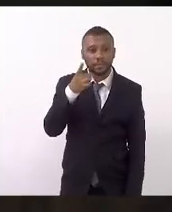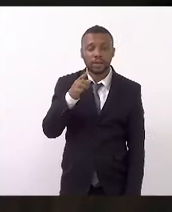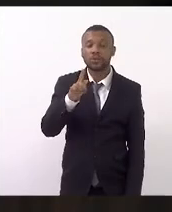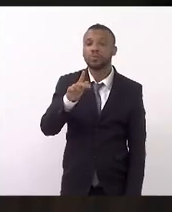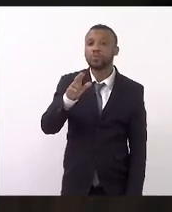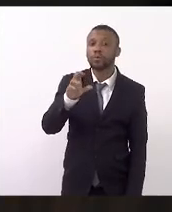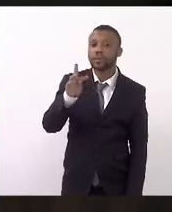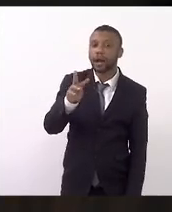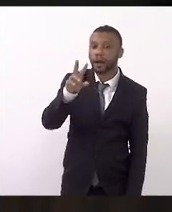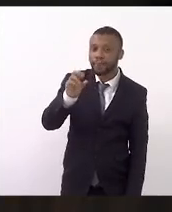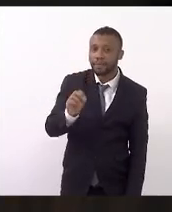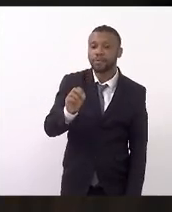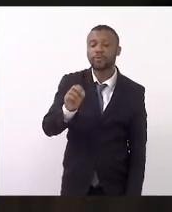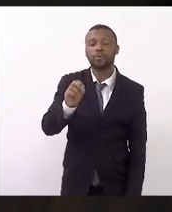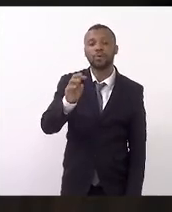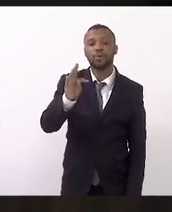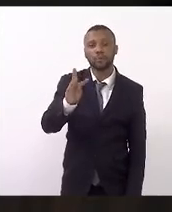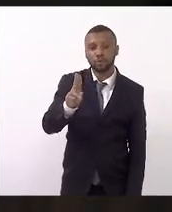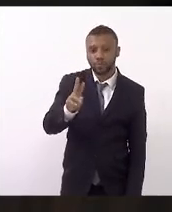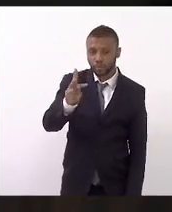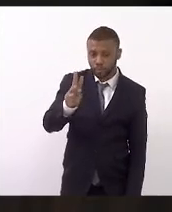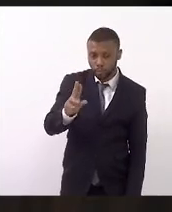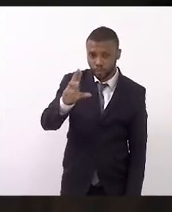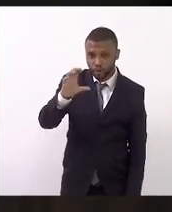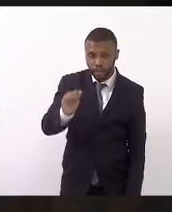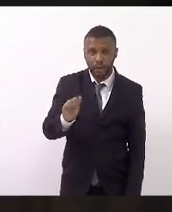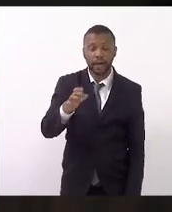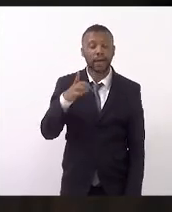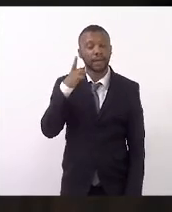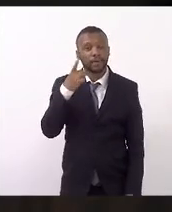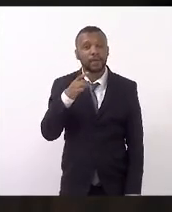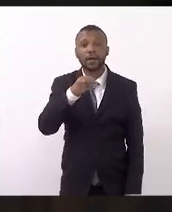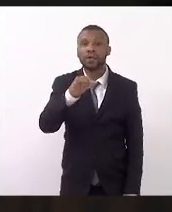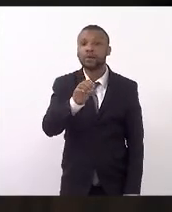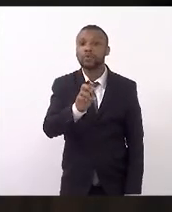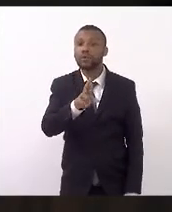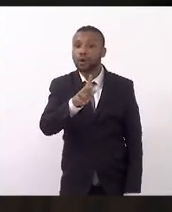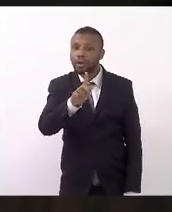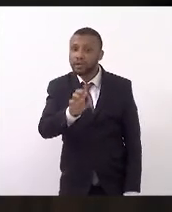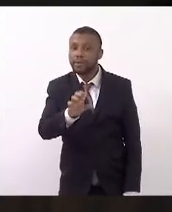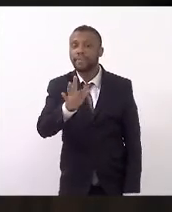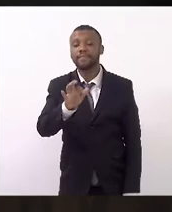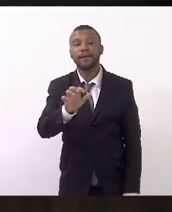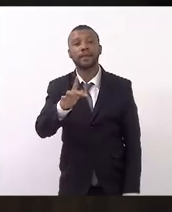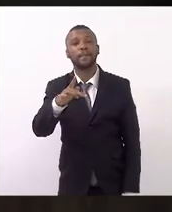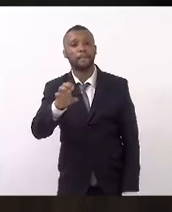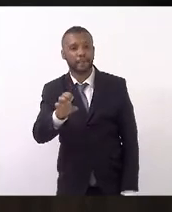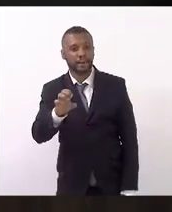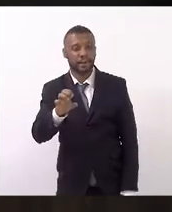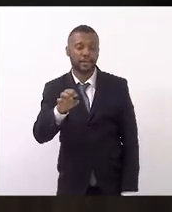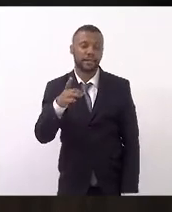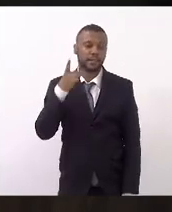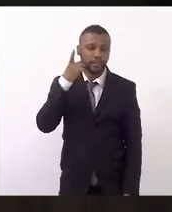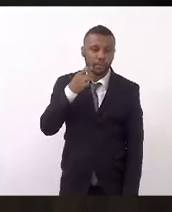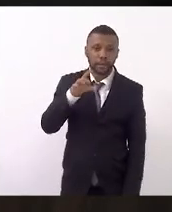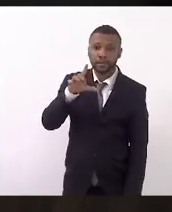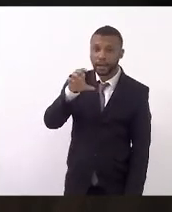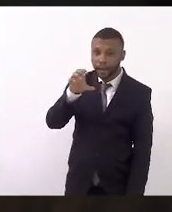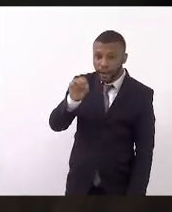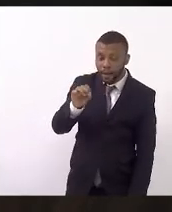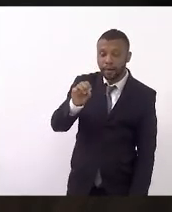Tutuca, deputado Gustavo Tutuca, deputado Jorge Felipe Neto, deputado Jorge Felipe Neto, deputado Léo